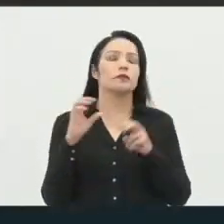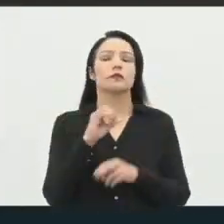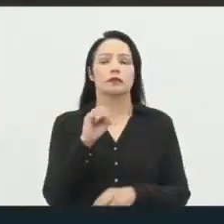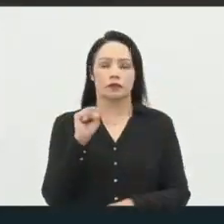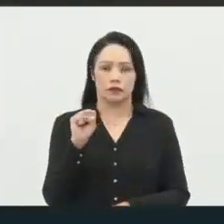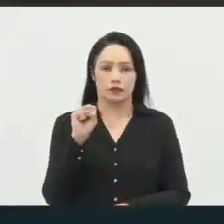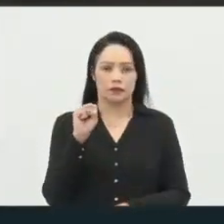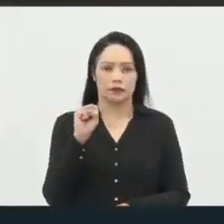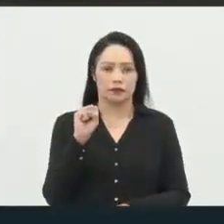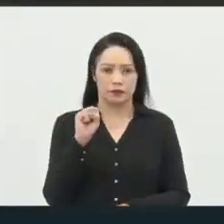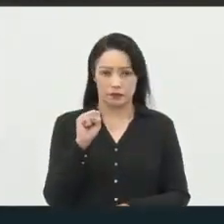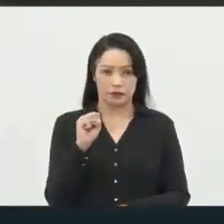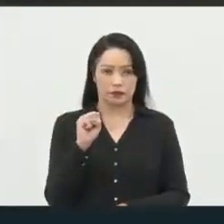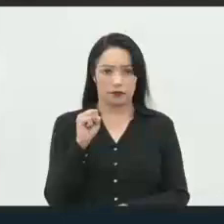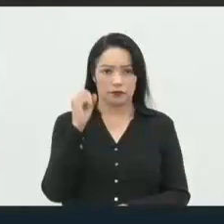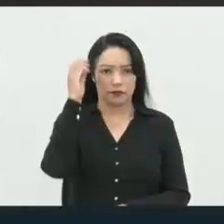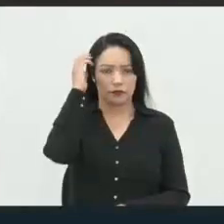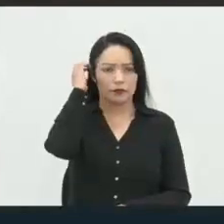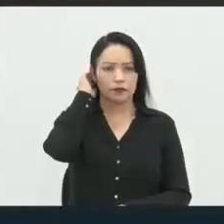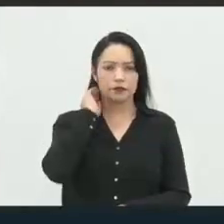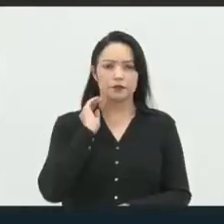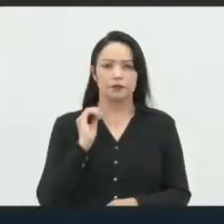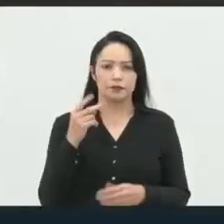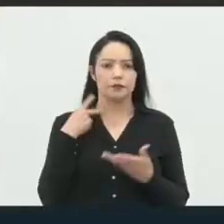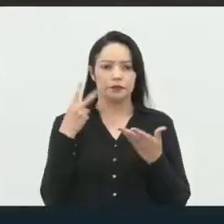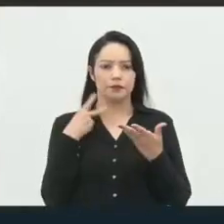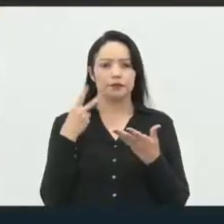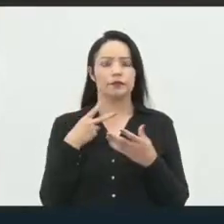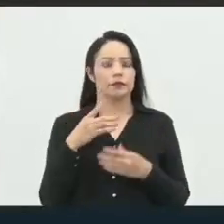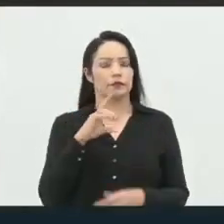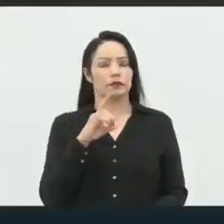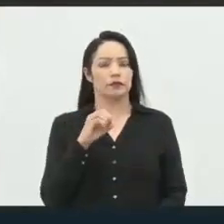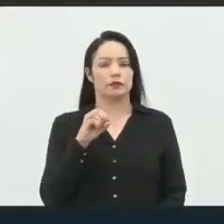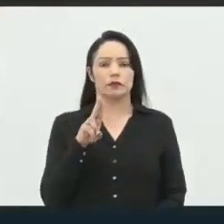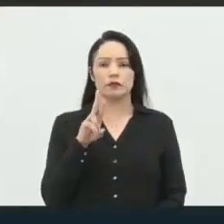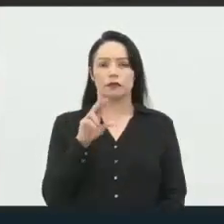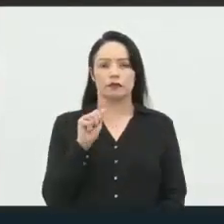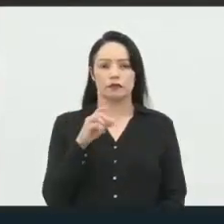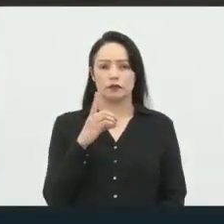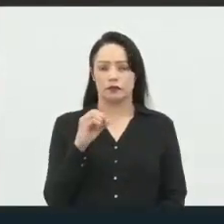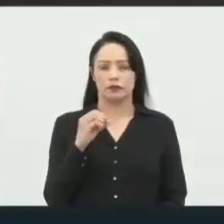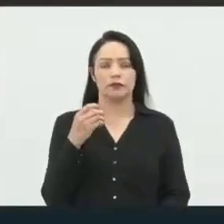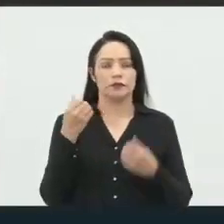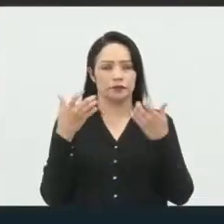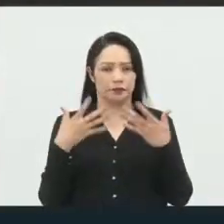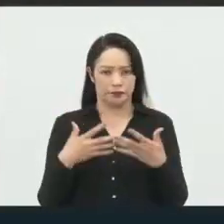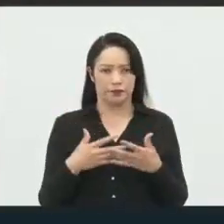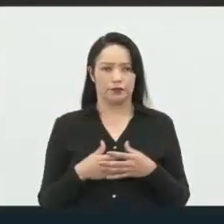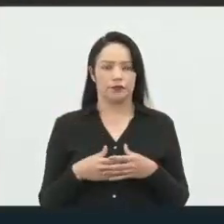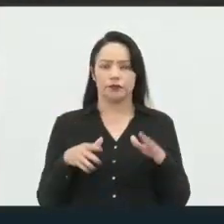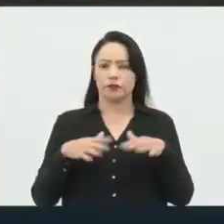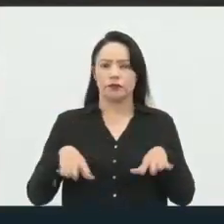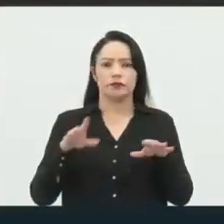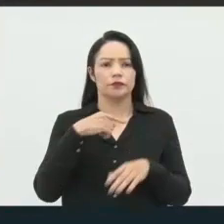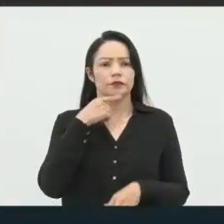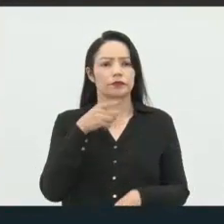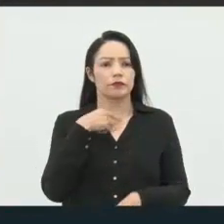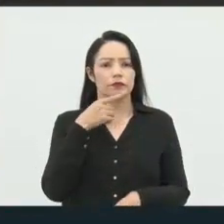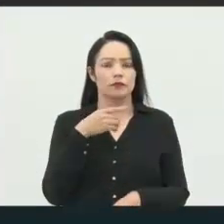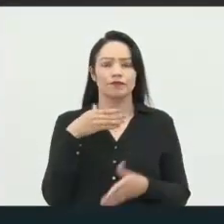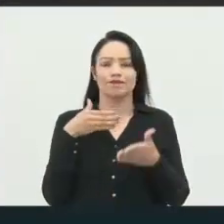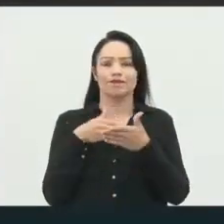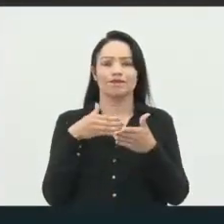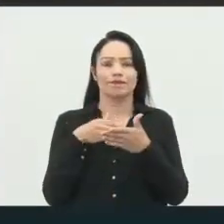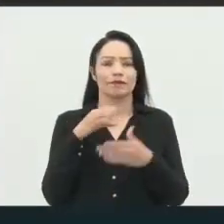como bem o Vereador Leandro Dourado acabou de dizer nós não conseguimos viu Vereador impedir essas doenças